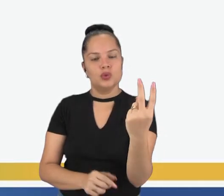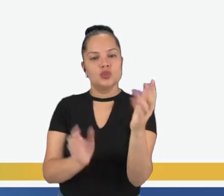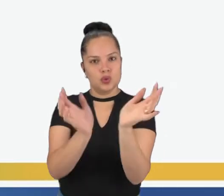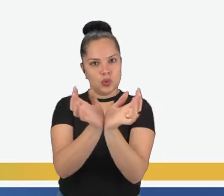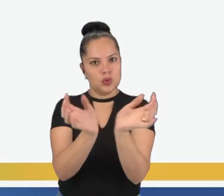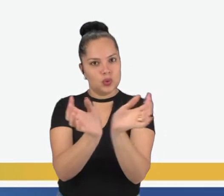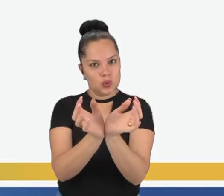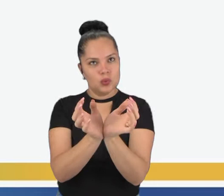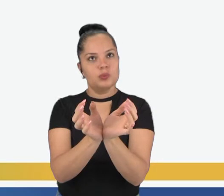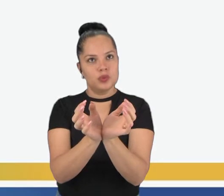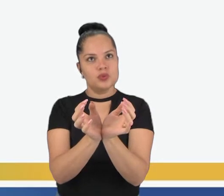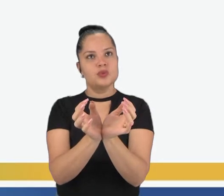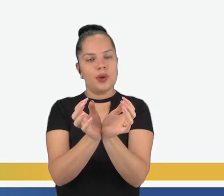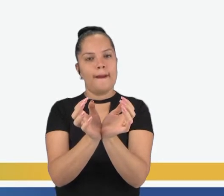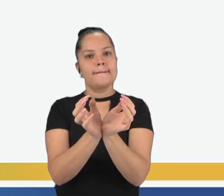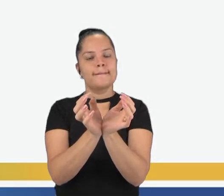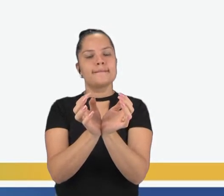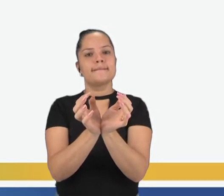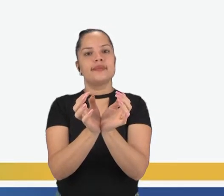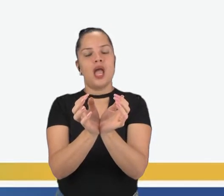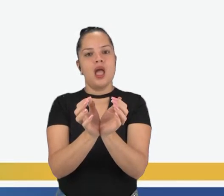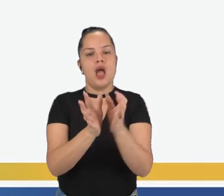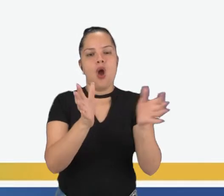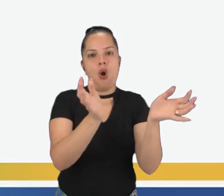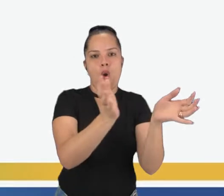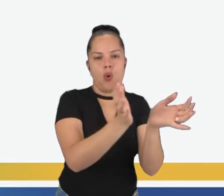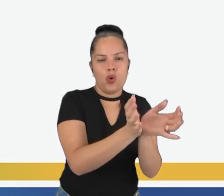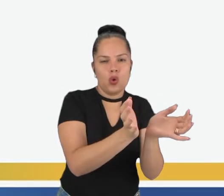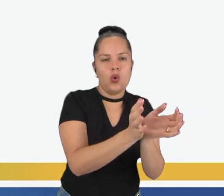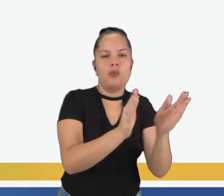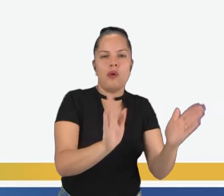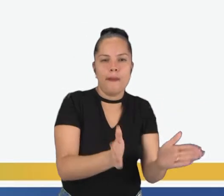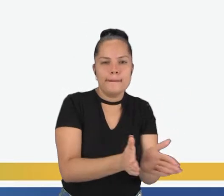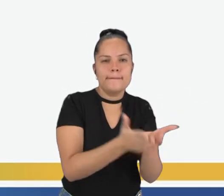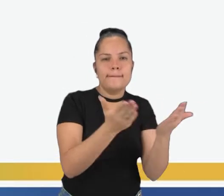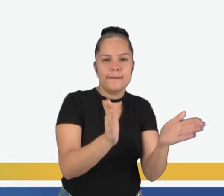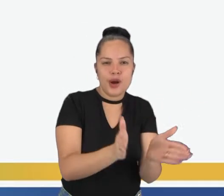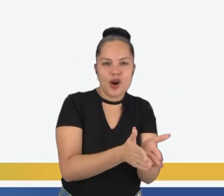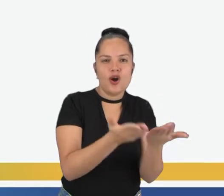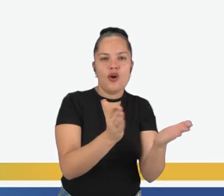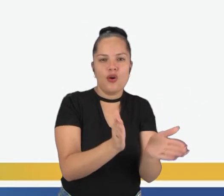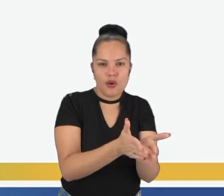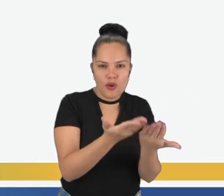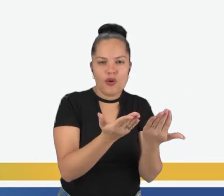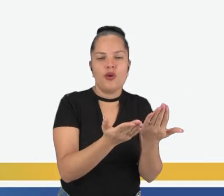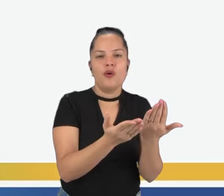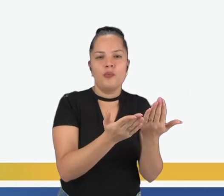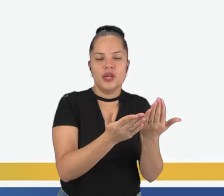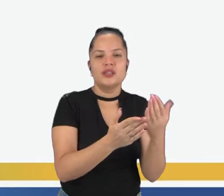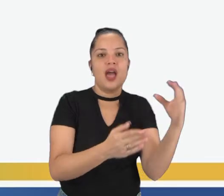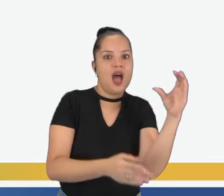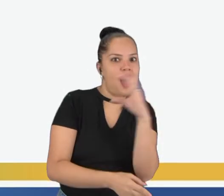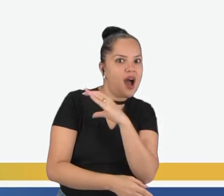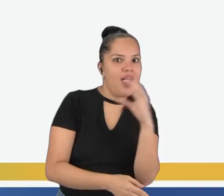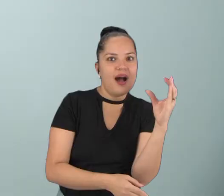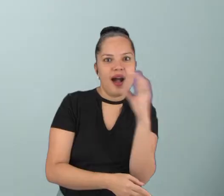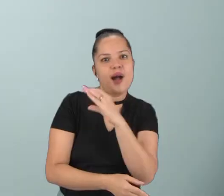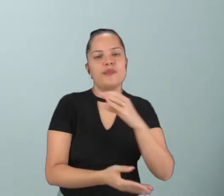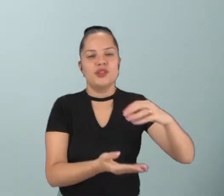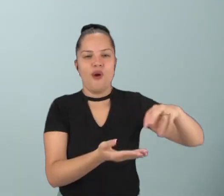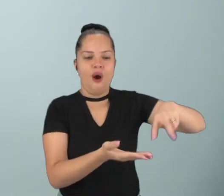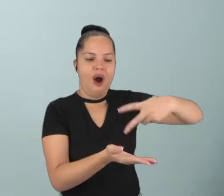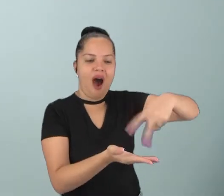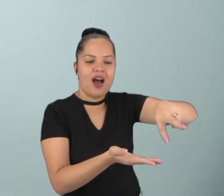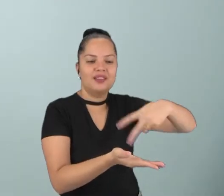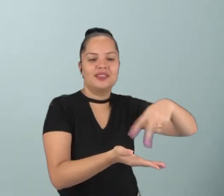vai chegar nas vertentes para uma comunidade mais pobre, que vai trabalhar o imediato, aquela dança mais